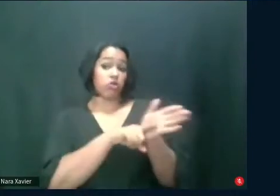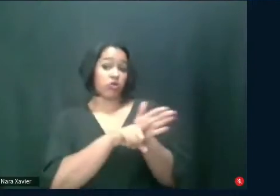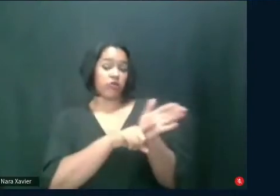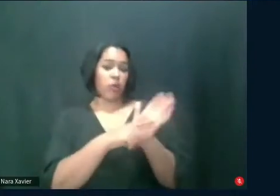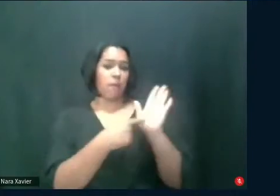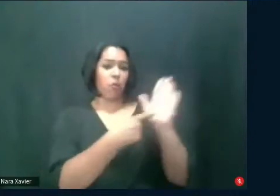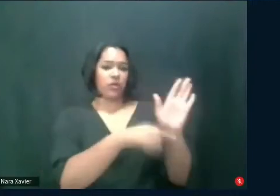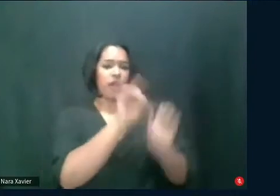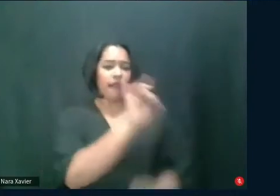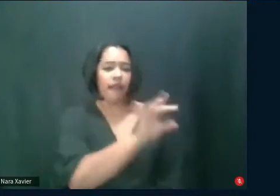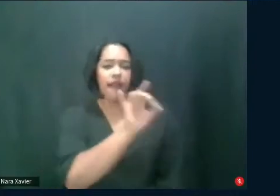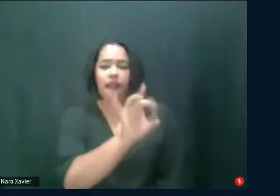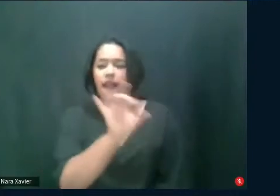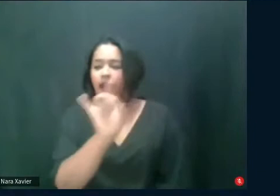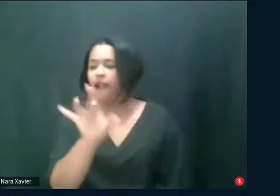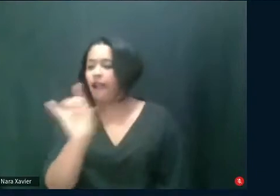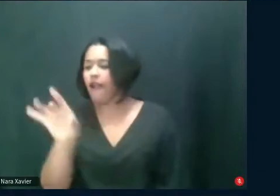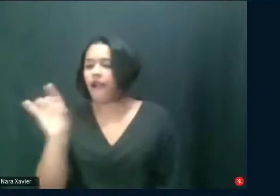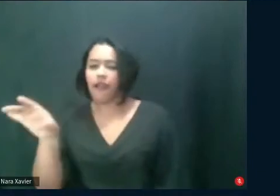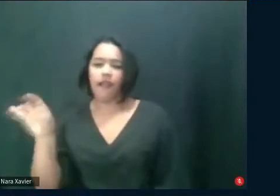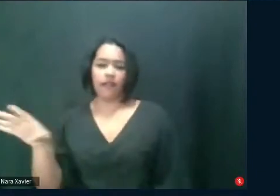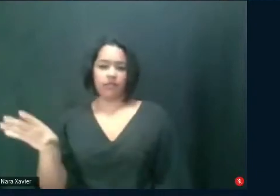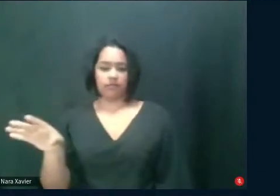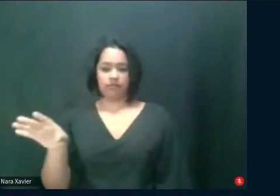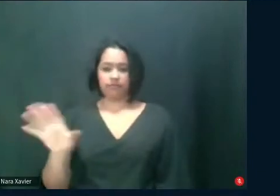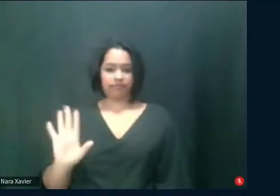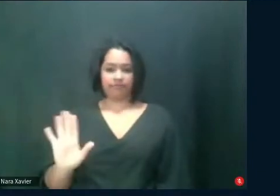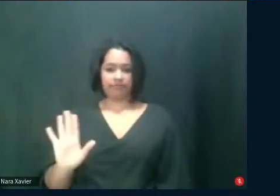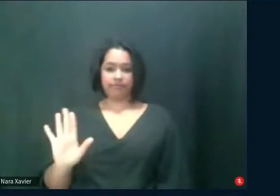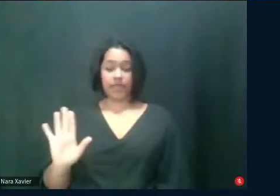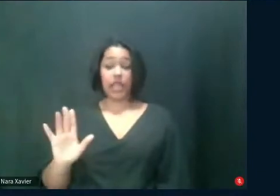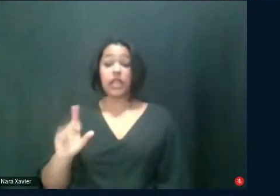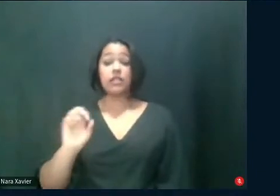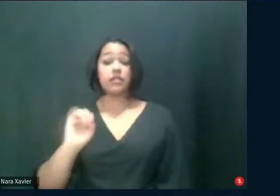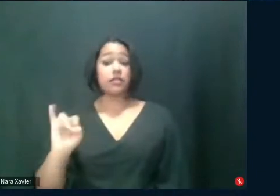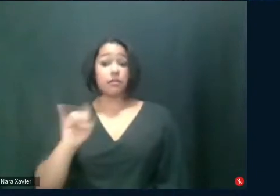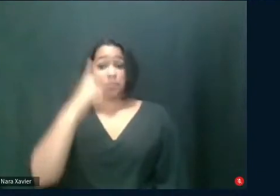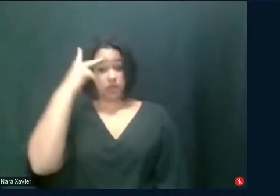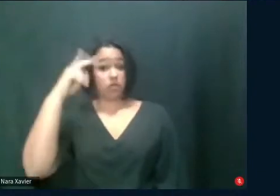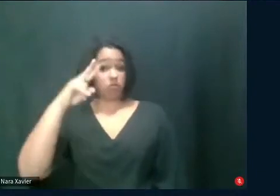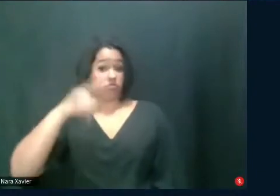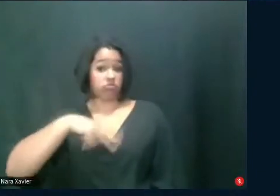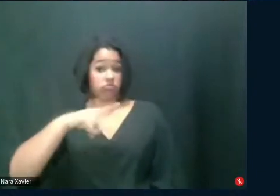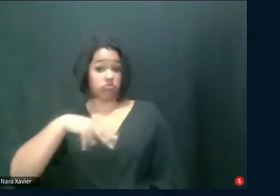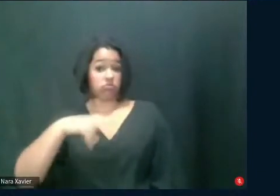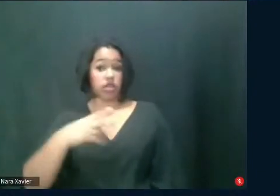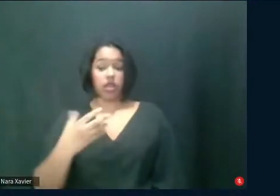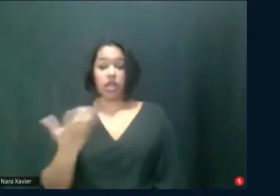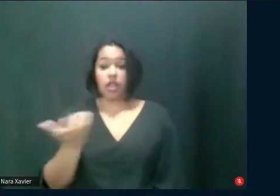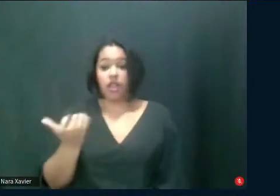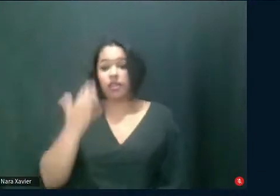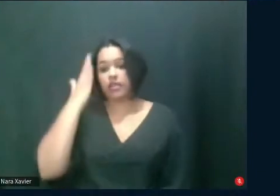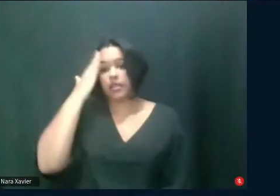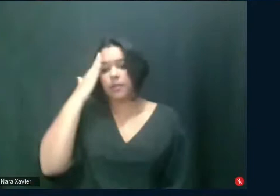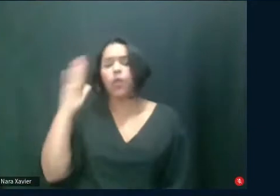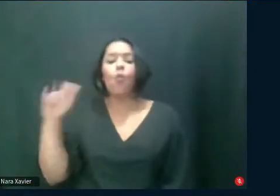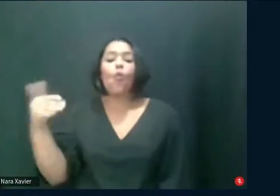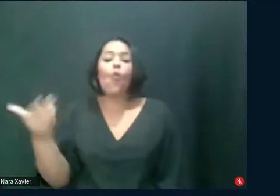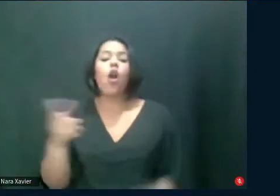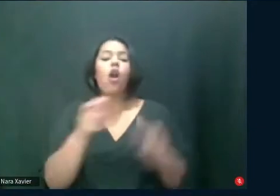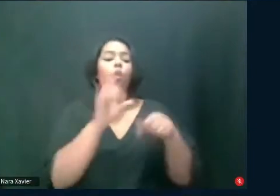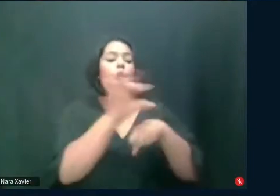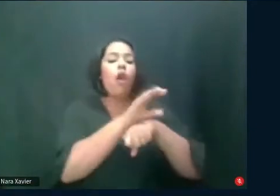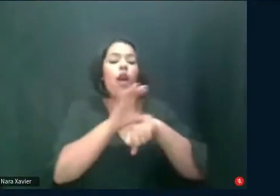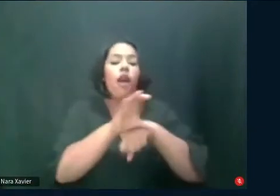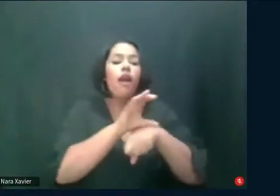explicitar cada um, né? Colocar ele em evidência. Então, se o leitor ele tiver interesse em saber quais CAS participaram, quais